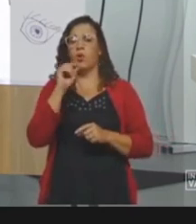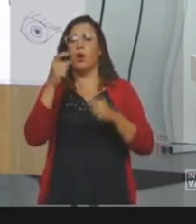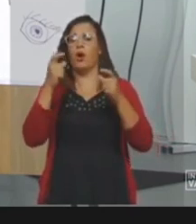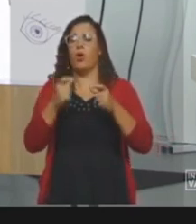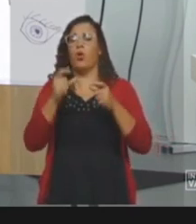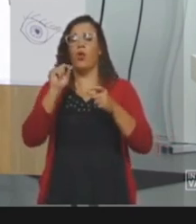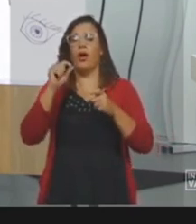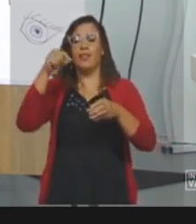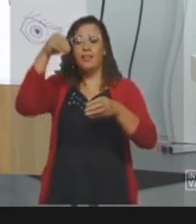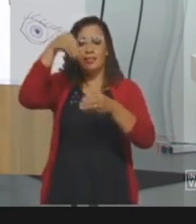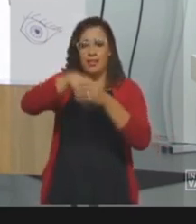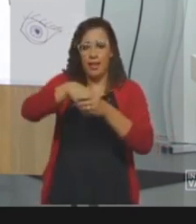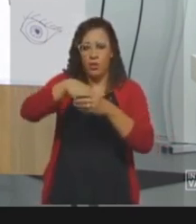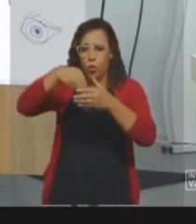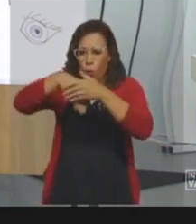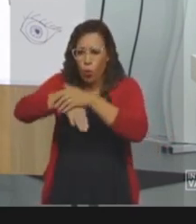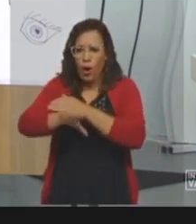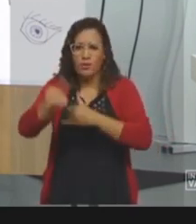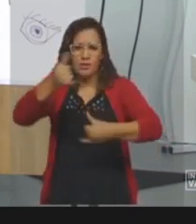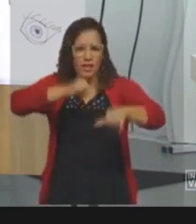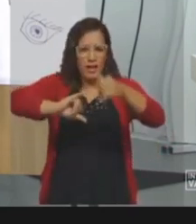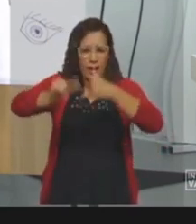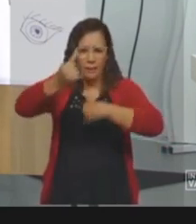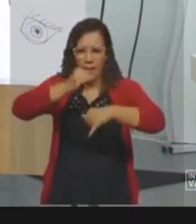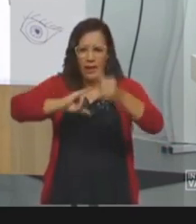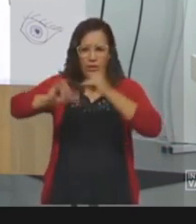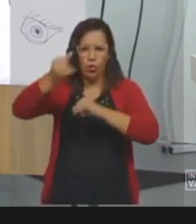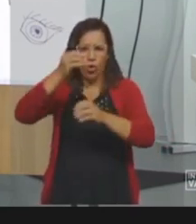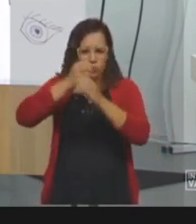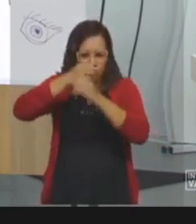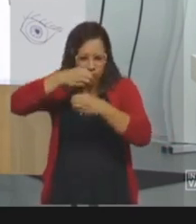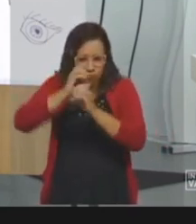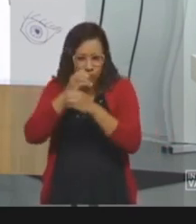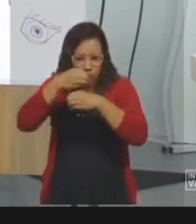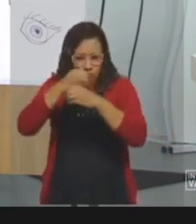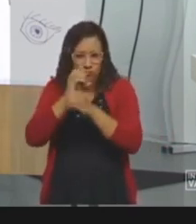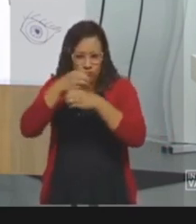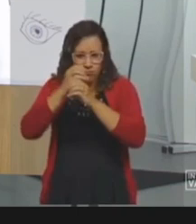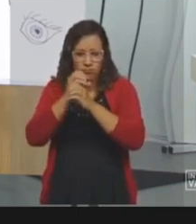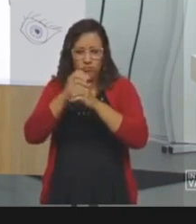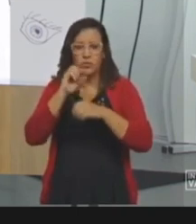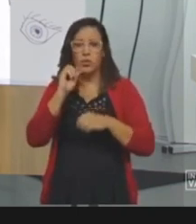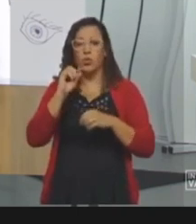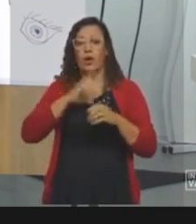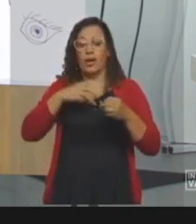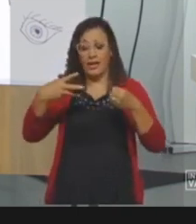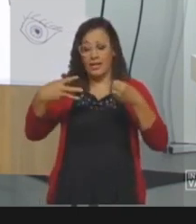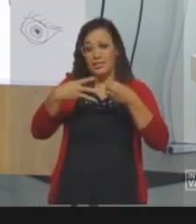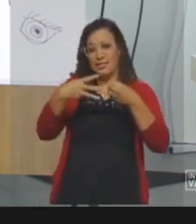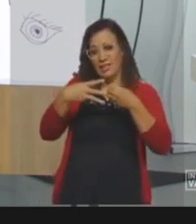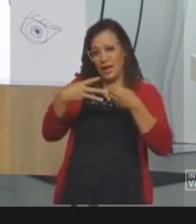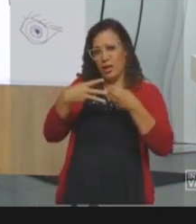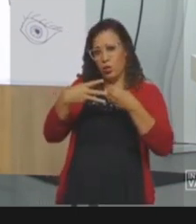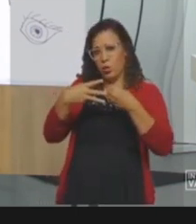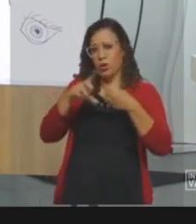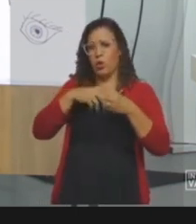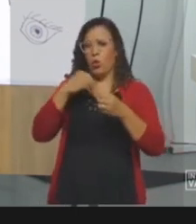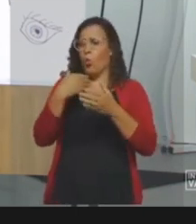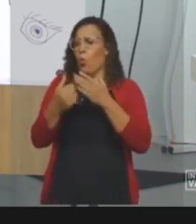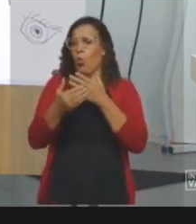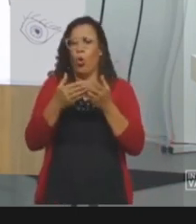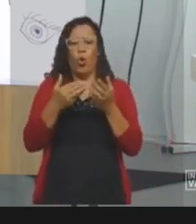em laboratório e utilizá-las para obter células-tronco. Células-tronco são células que podem se diferenciar em qualquer tipo de